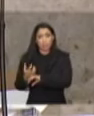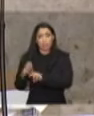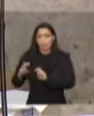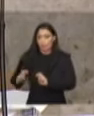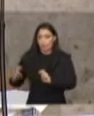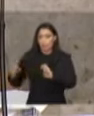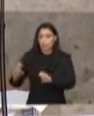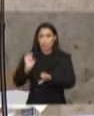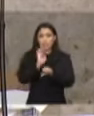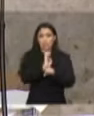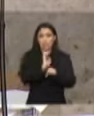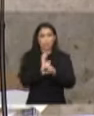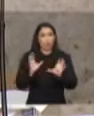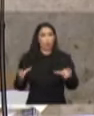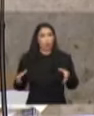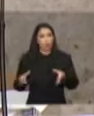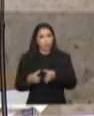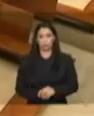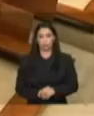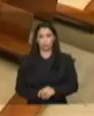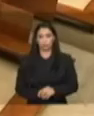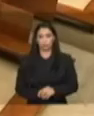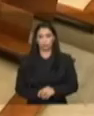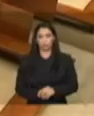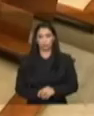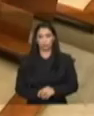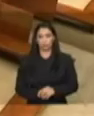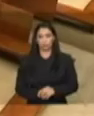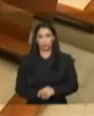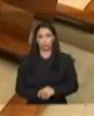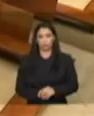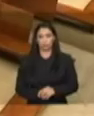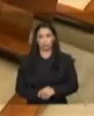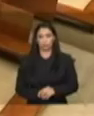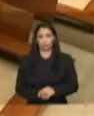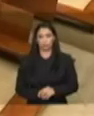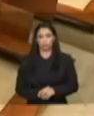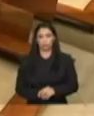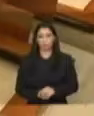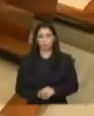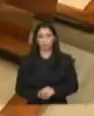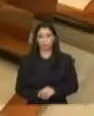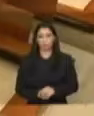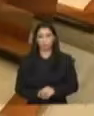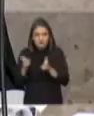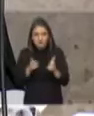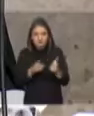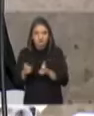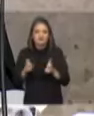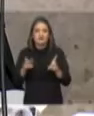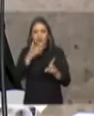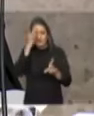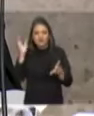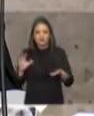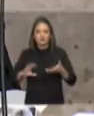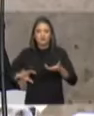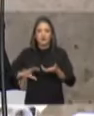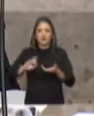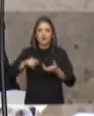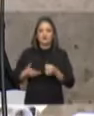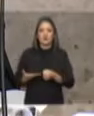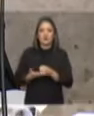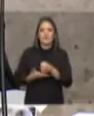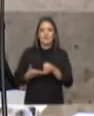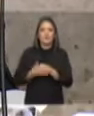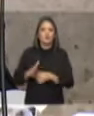estaduais e comissões juntos no voto ela ainda ressaltou que o orçamento passou a servir a interesses